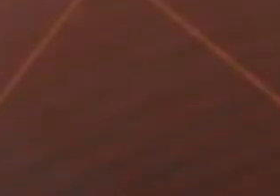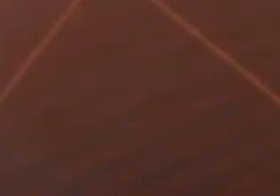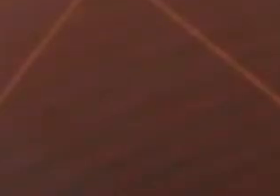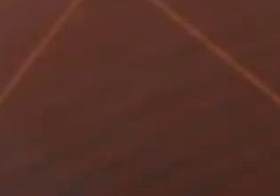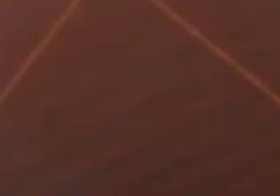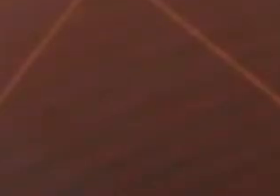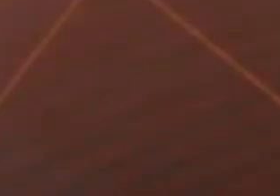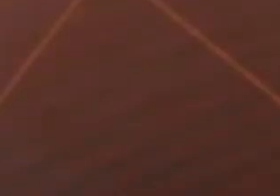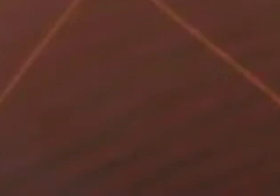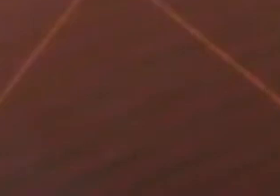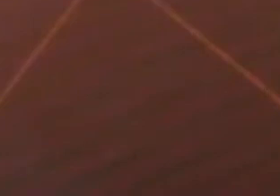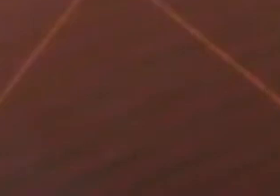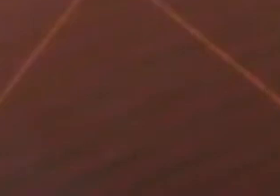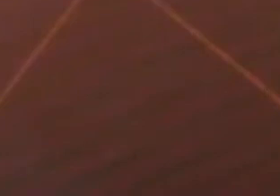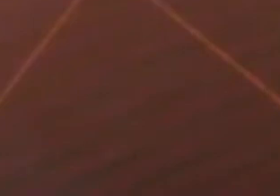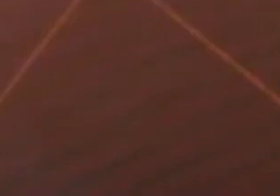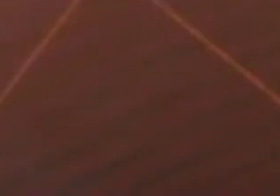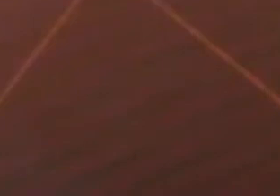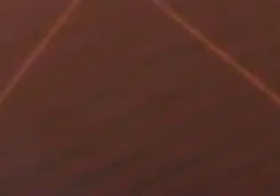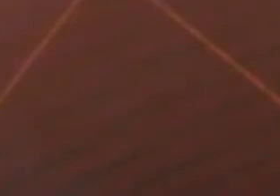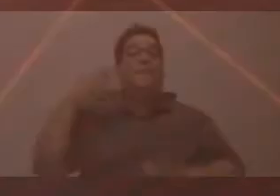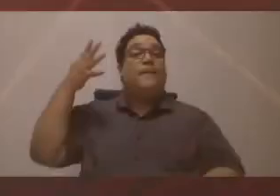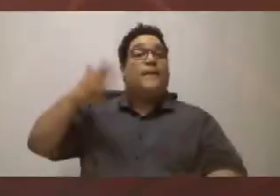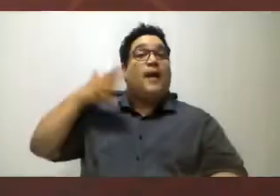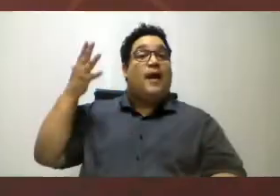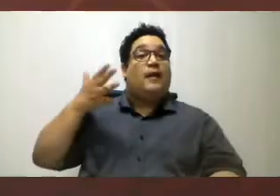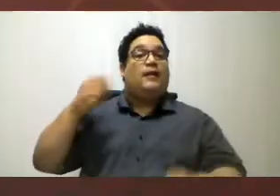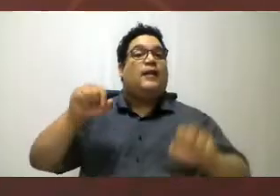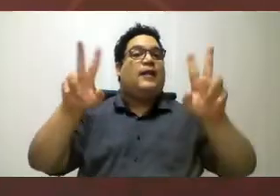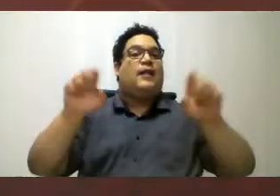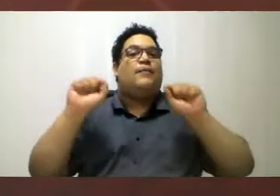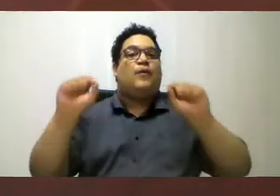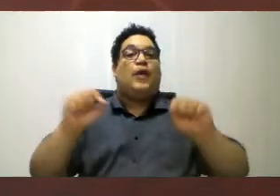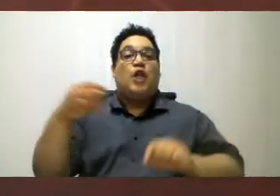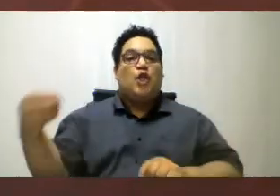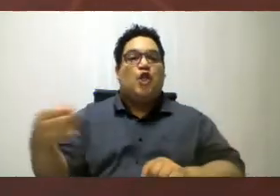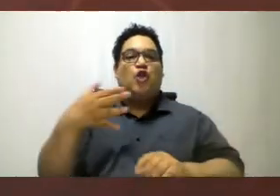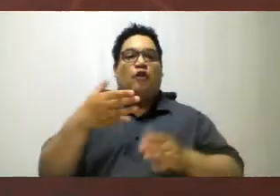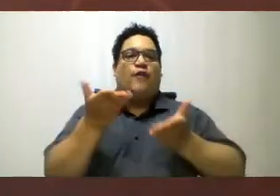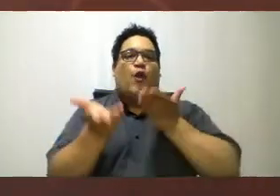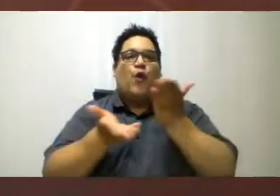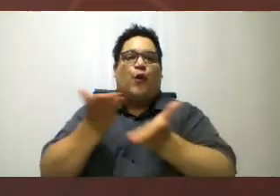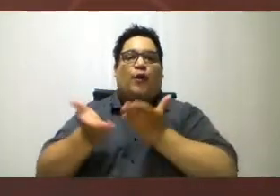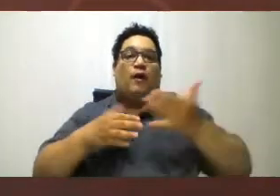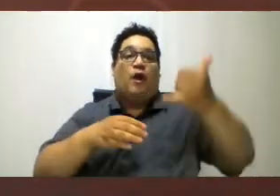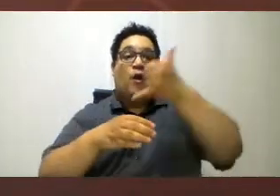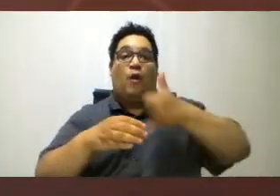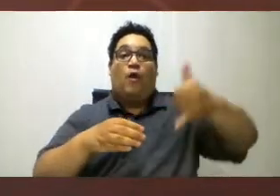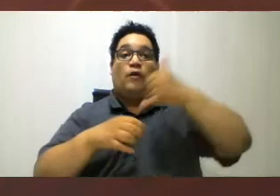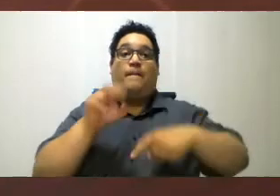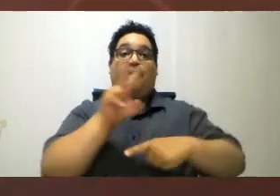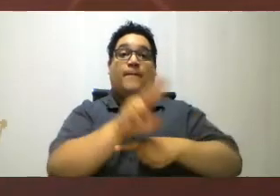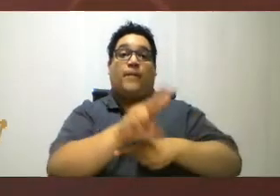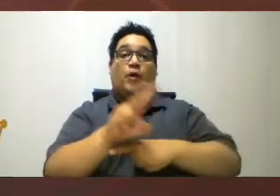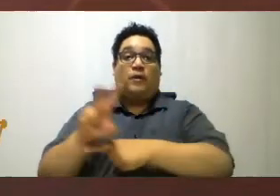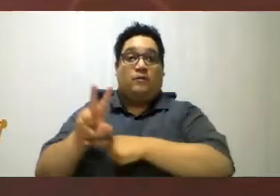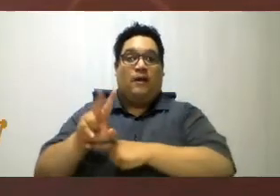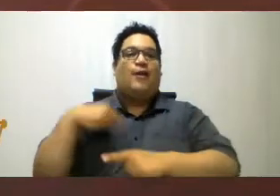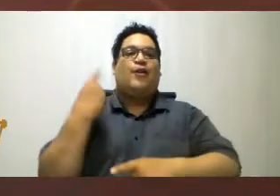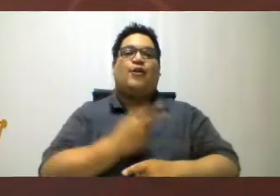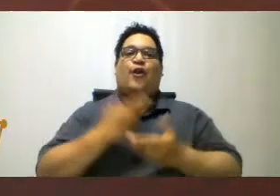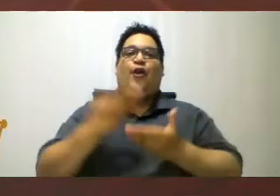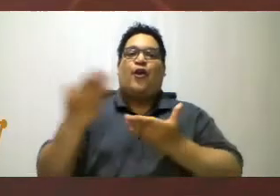E vamos agora para a nossa próxima palestra com o tema Inovação no Tratamento de Óleo Isolante. Os nossos convidados